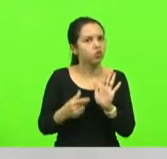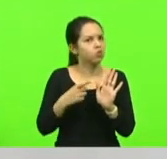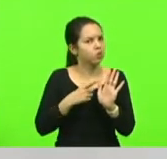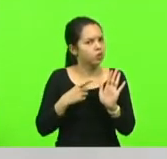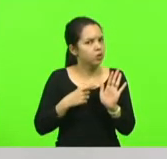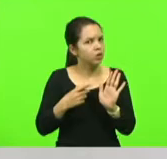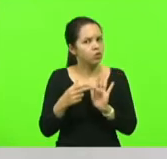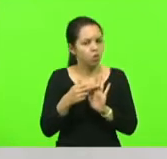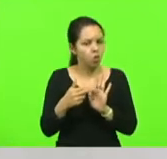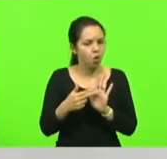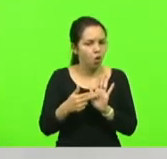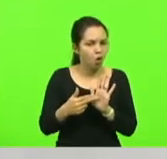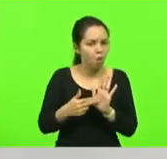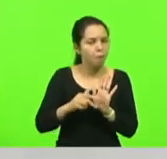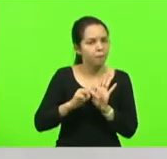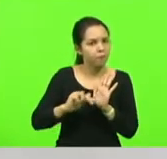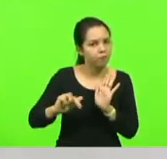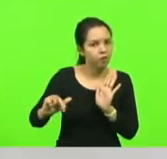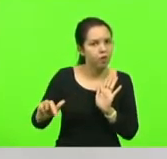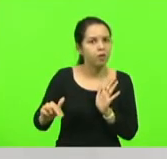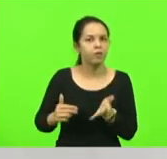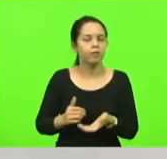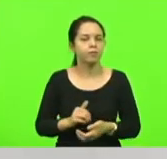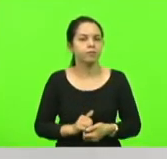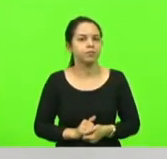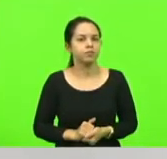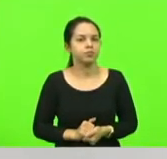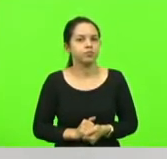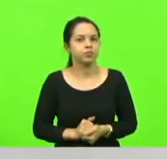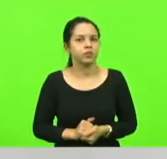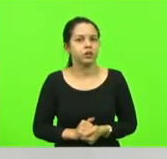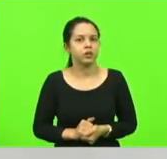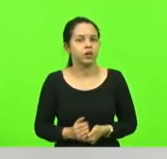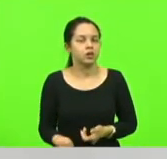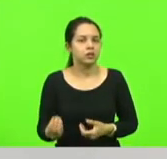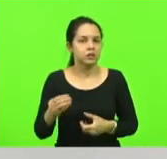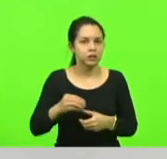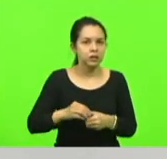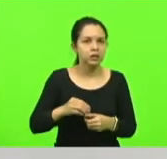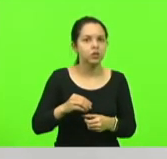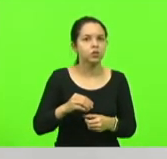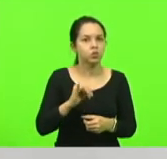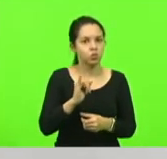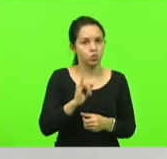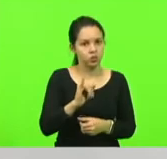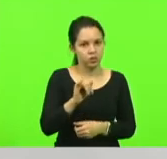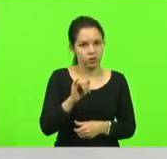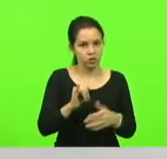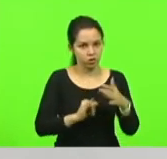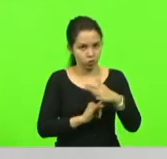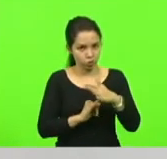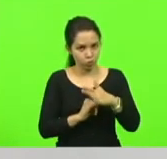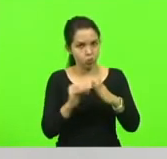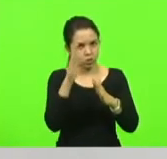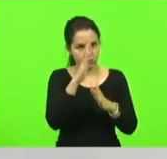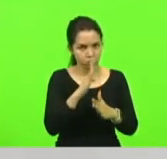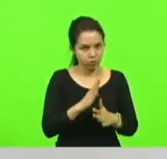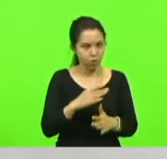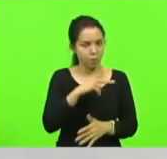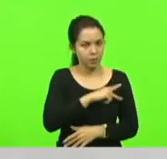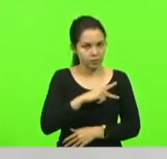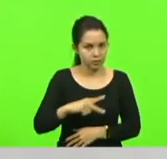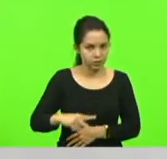coisa. Até comenta-se lá dentro do Instituto Nacional, um dado momento, na época, o presidente Lula